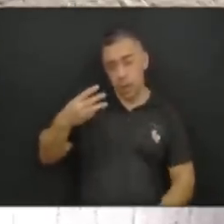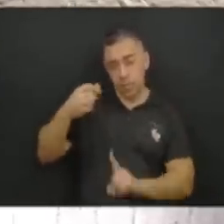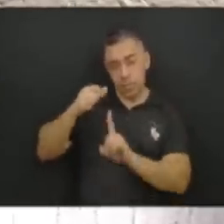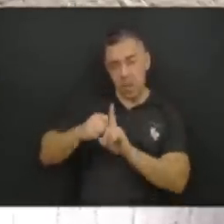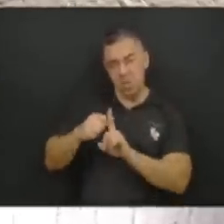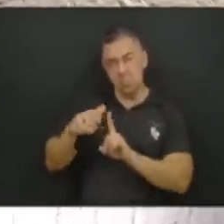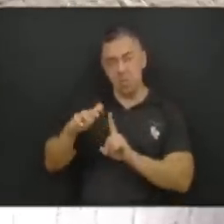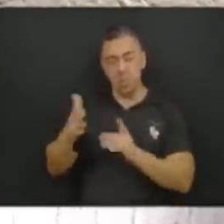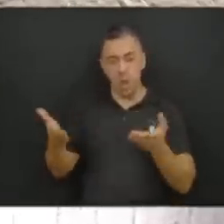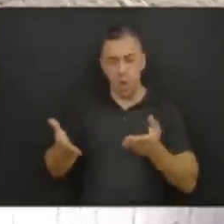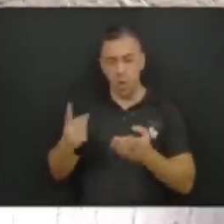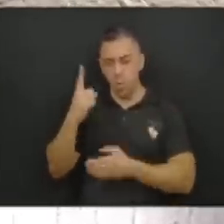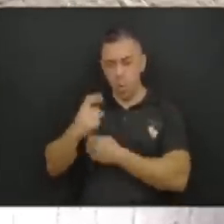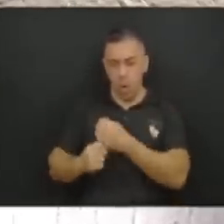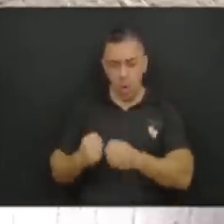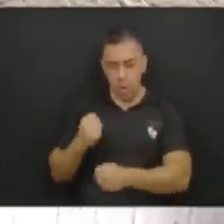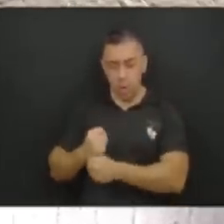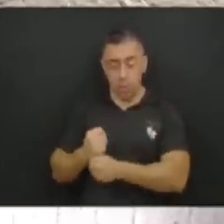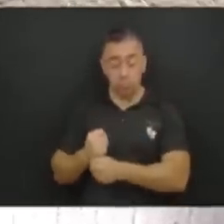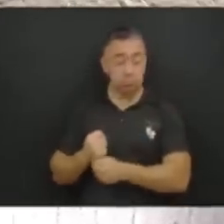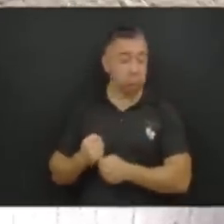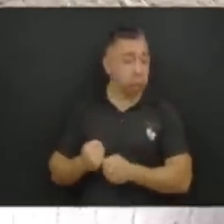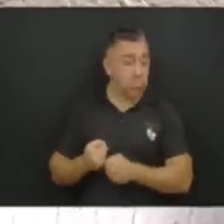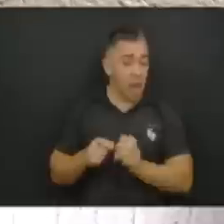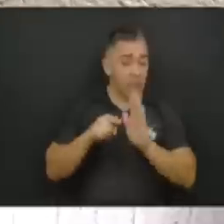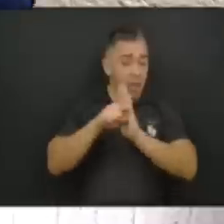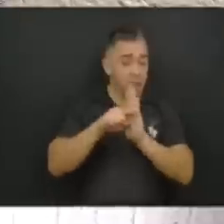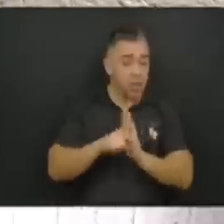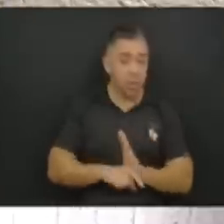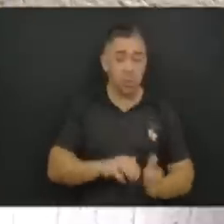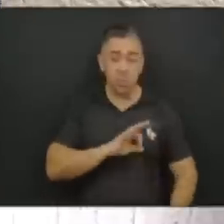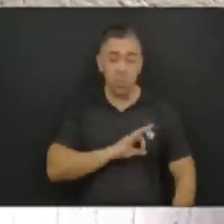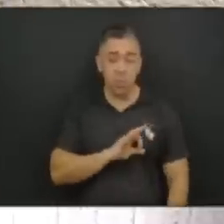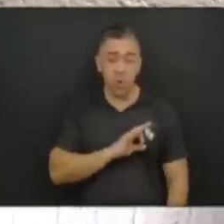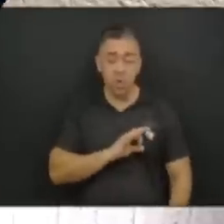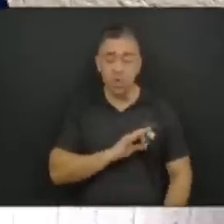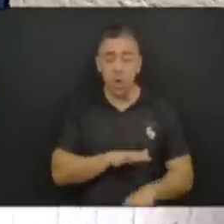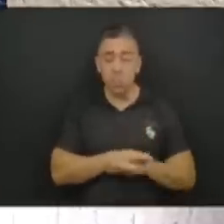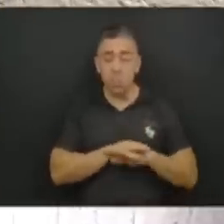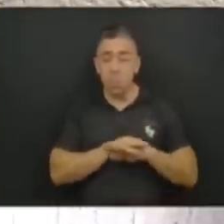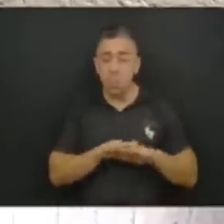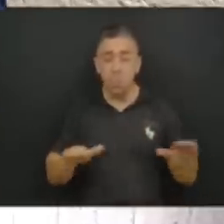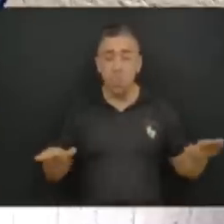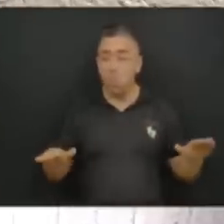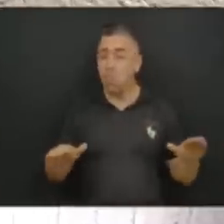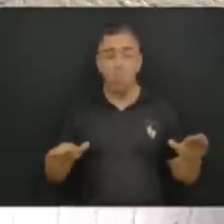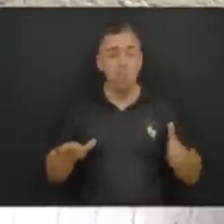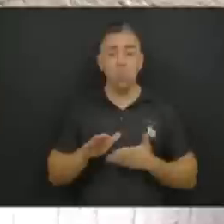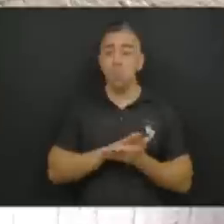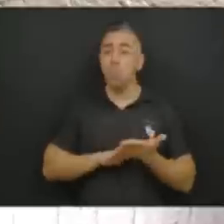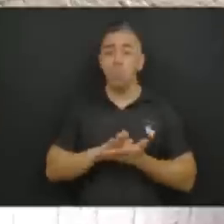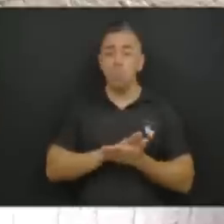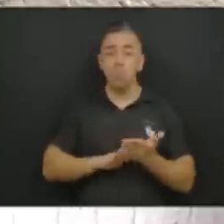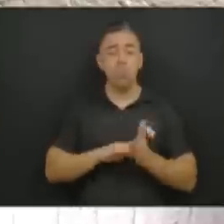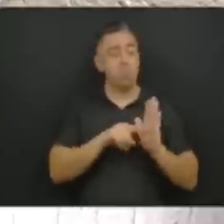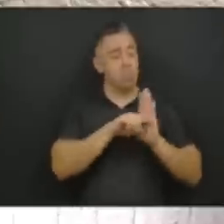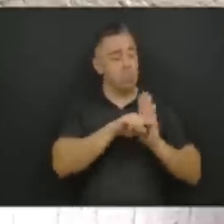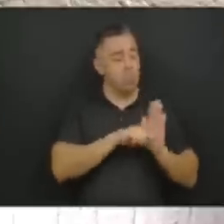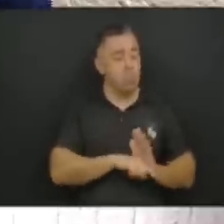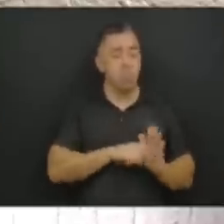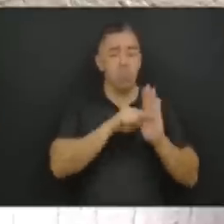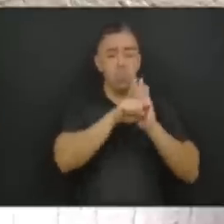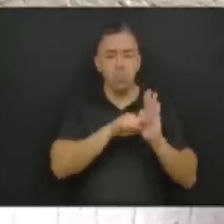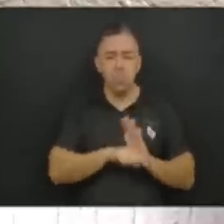comando em alguma coisa aí Oi e o inquérito policial não sai das Barras da polícia estamos apurando